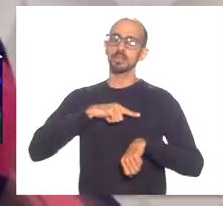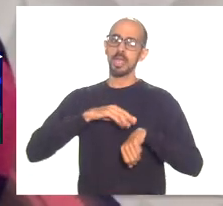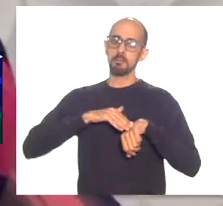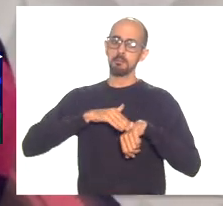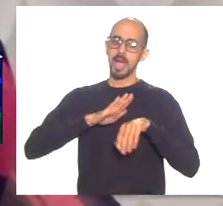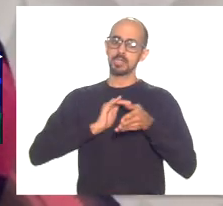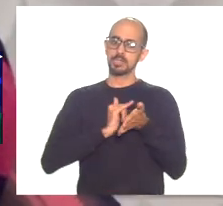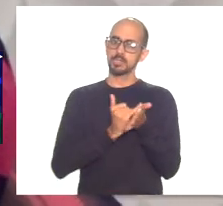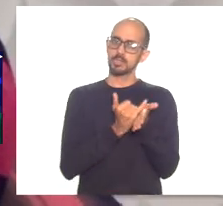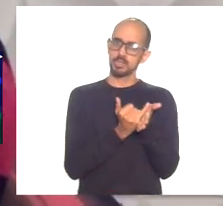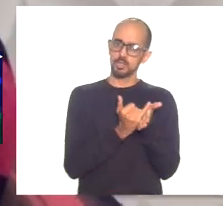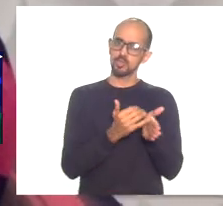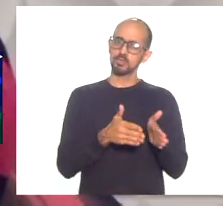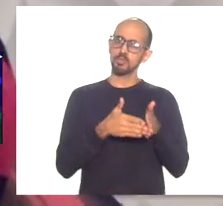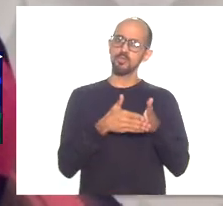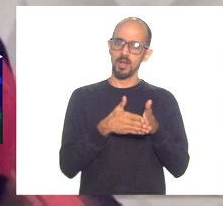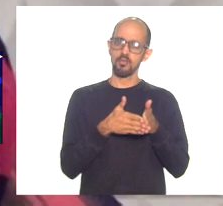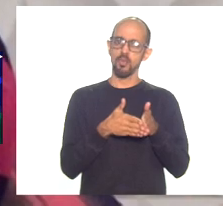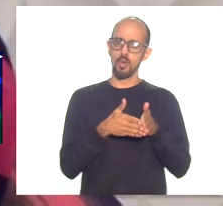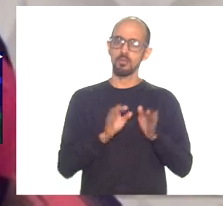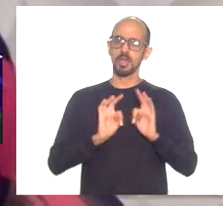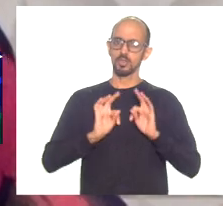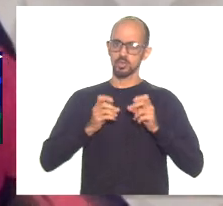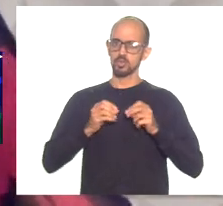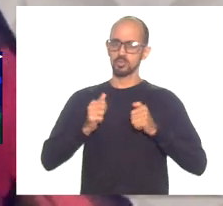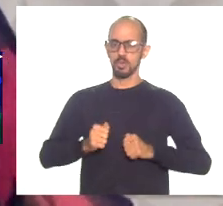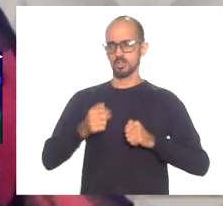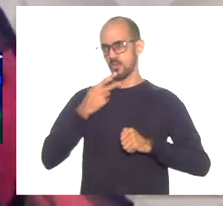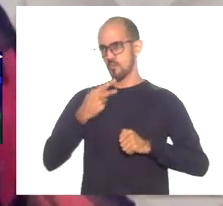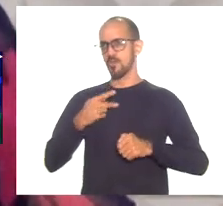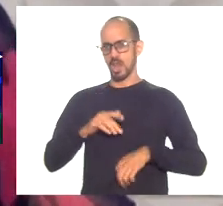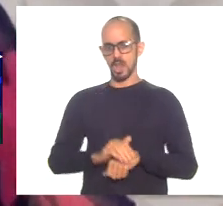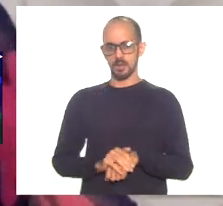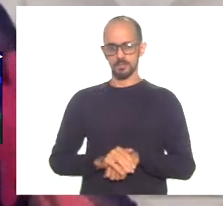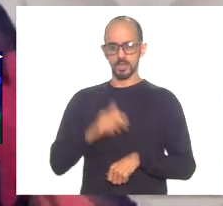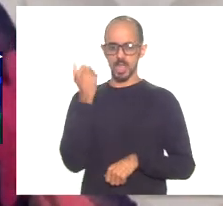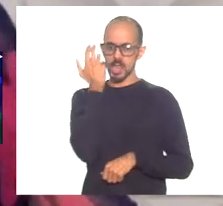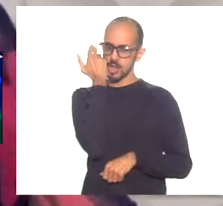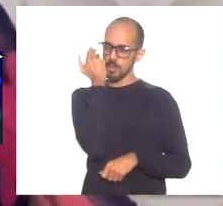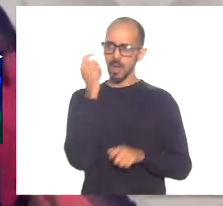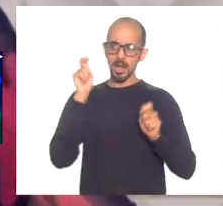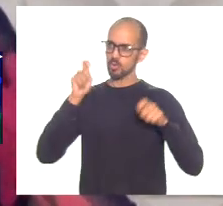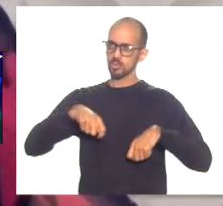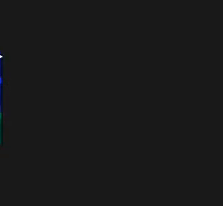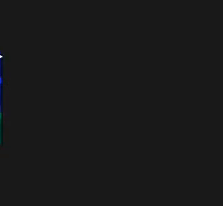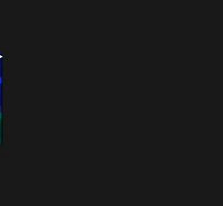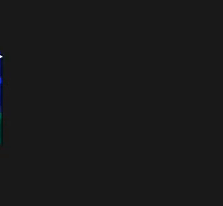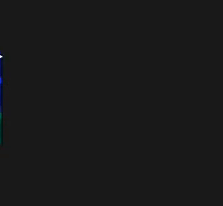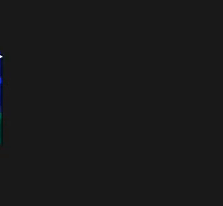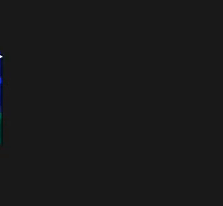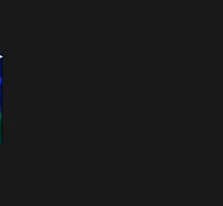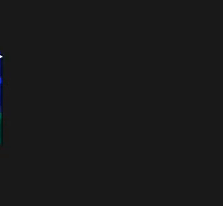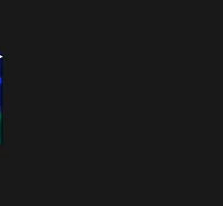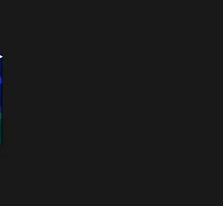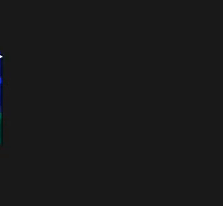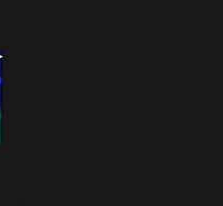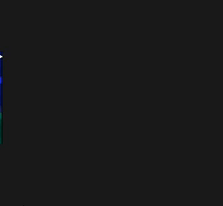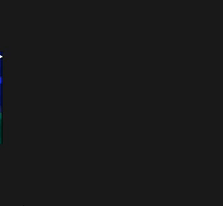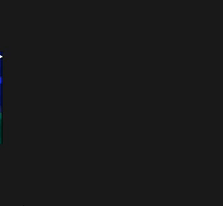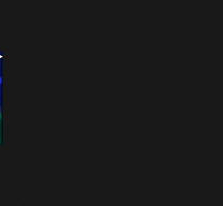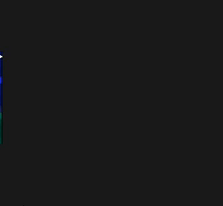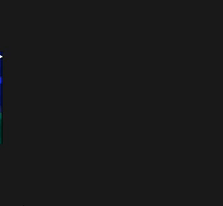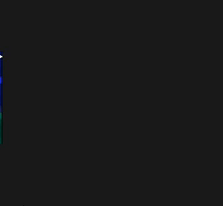inscritos por favor para que todos possam se manifestar Deputado de logo mais não estamos me ouvindo Deputado Aliomar